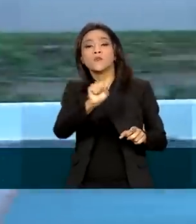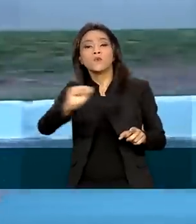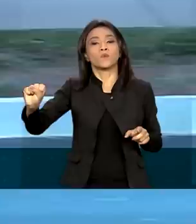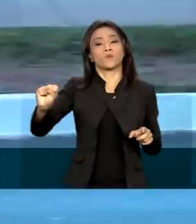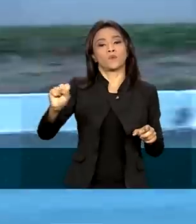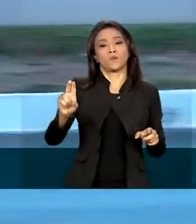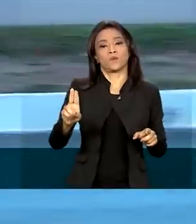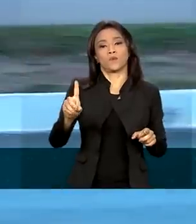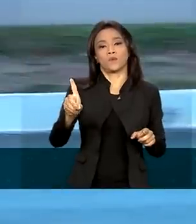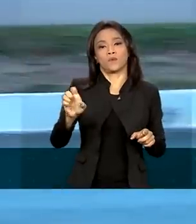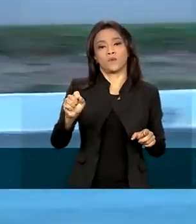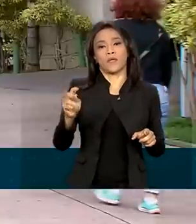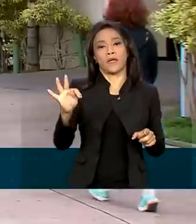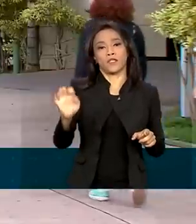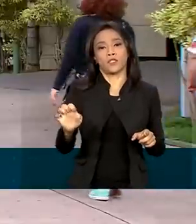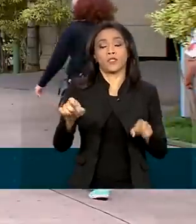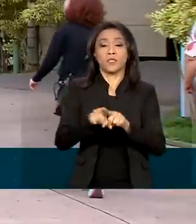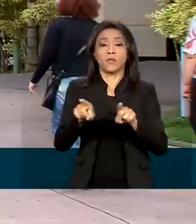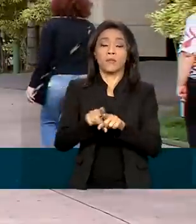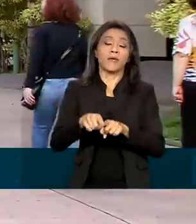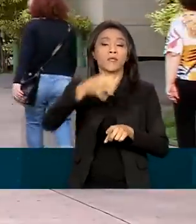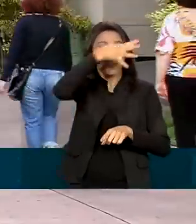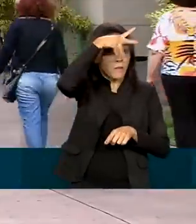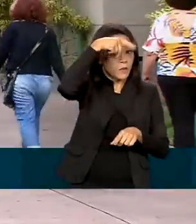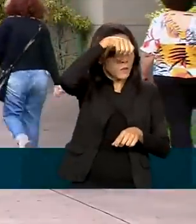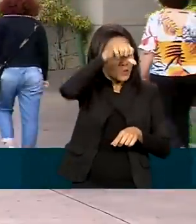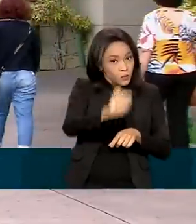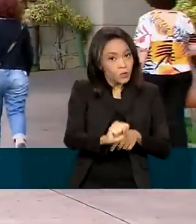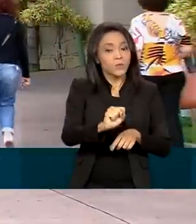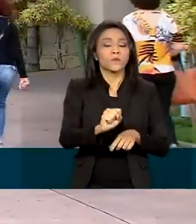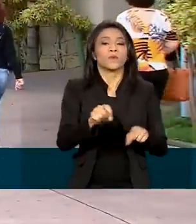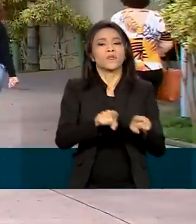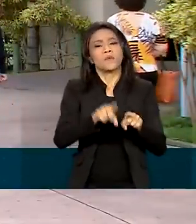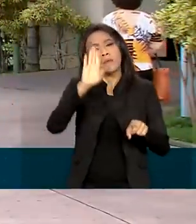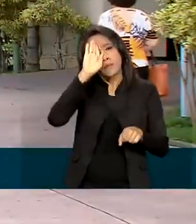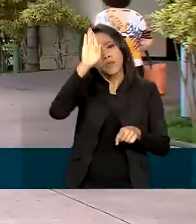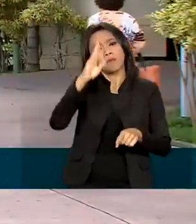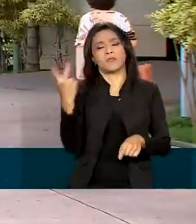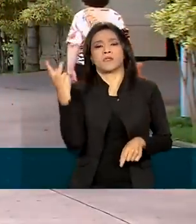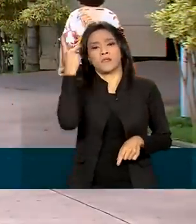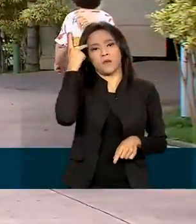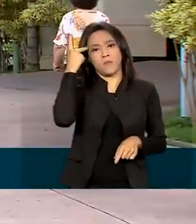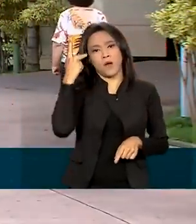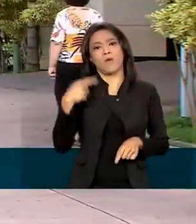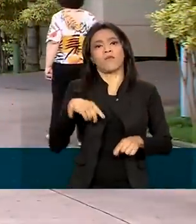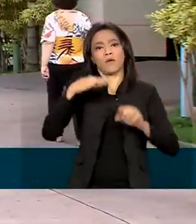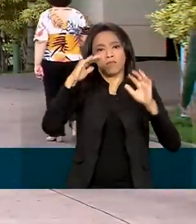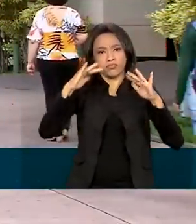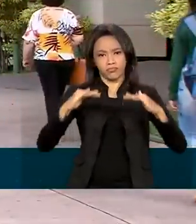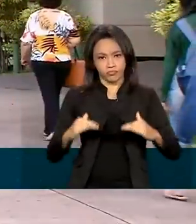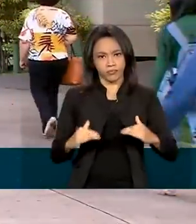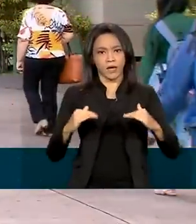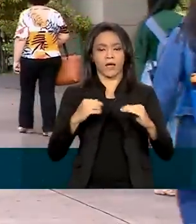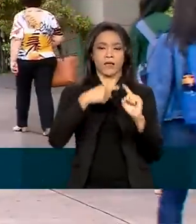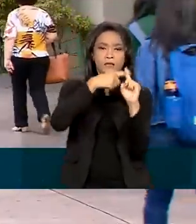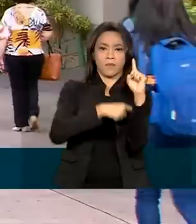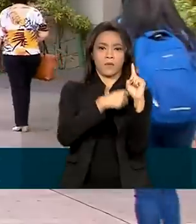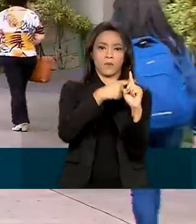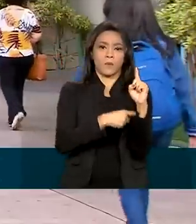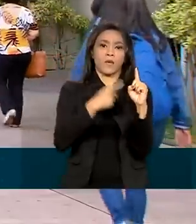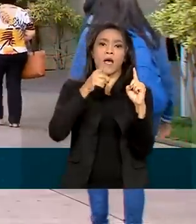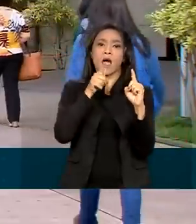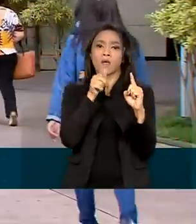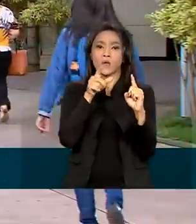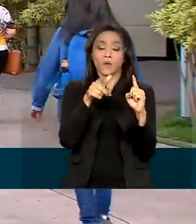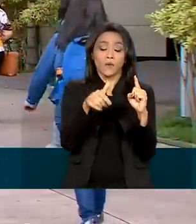e também, né, no Mato Grosso do Sul e na região sudeste, principalmente em São Paulo. A partir daí, né, essa massa de ar frio, ela vai se deslocando,